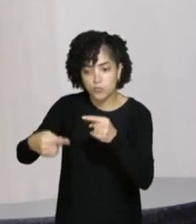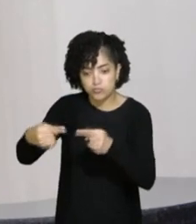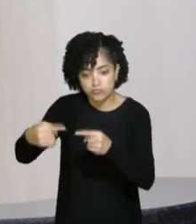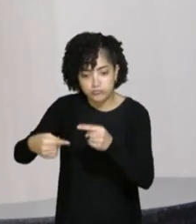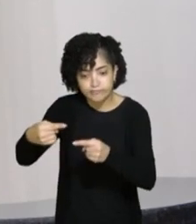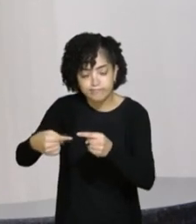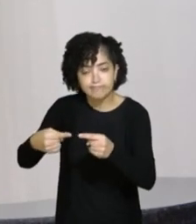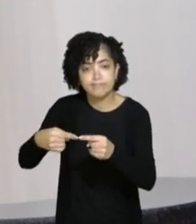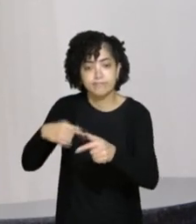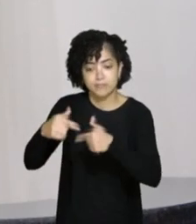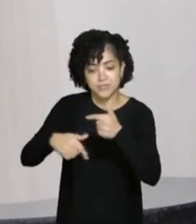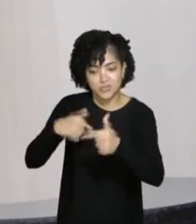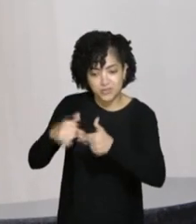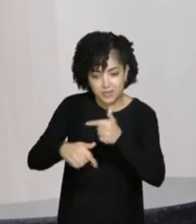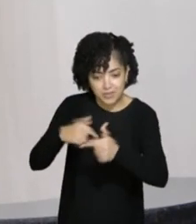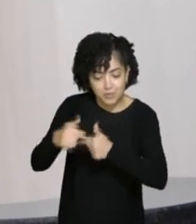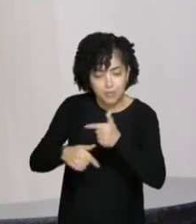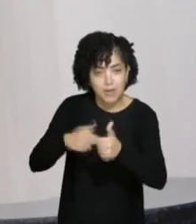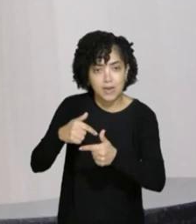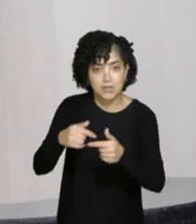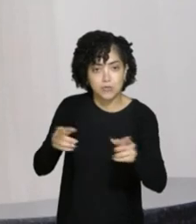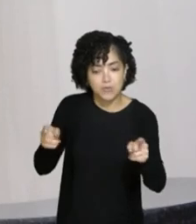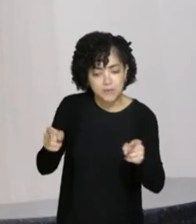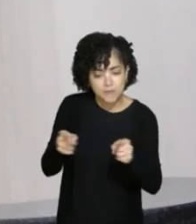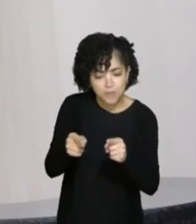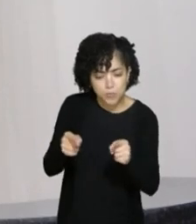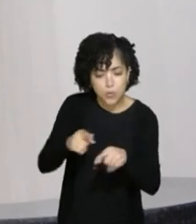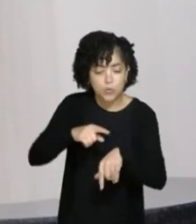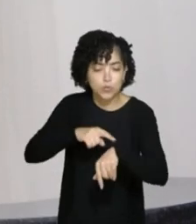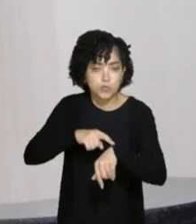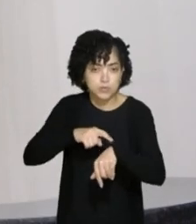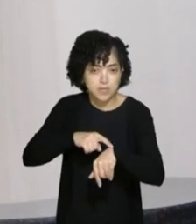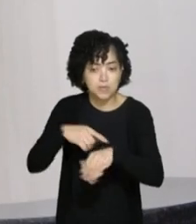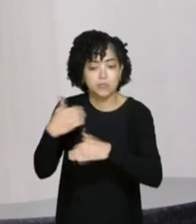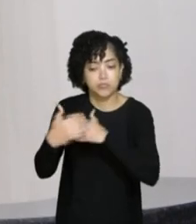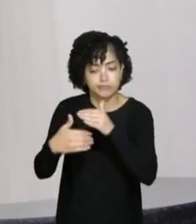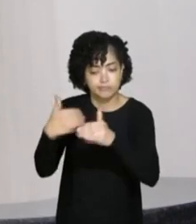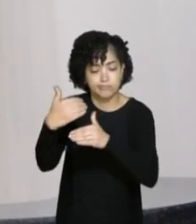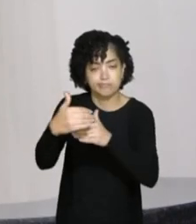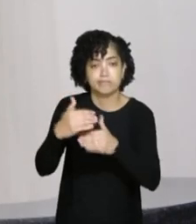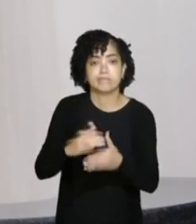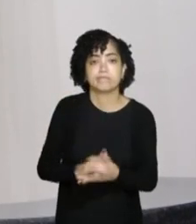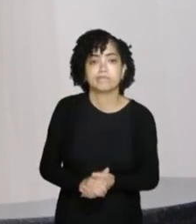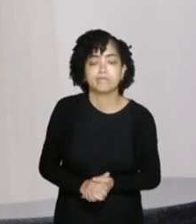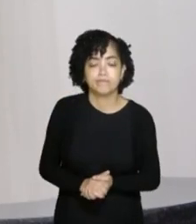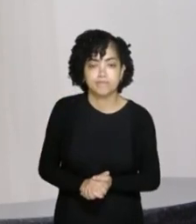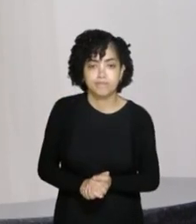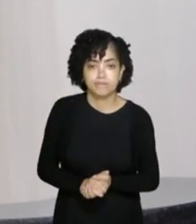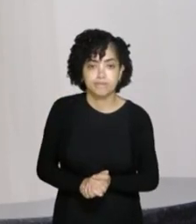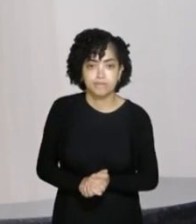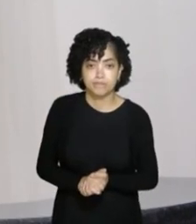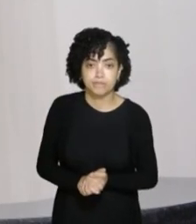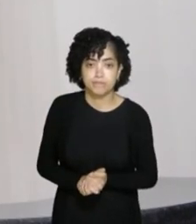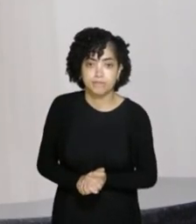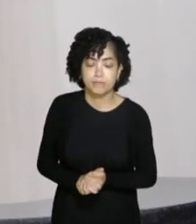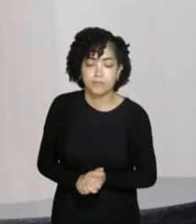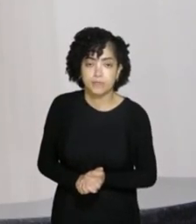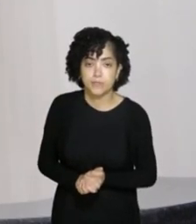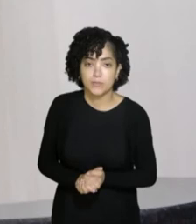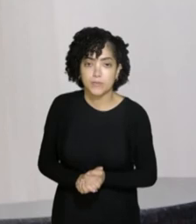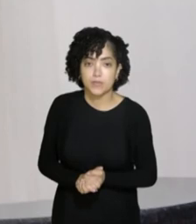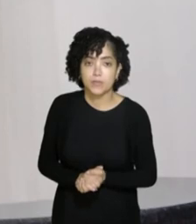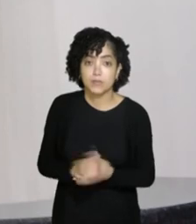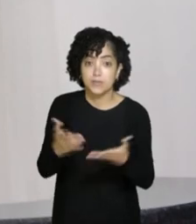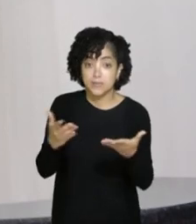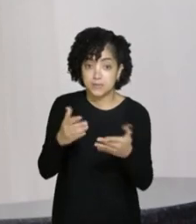nós possamos, em pouco tempo, em pouco estágio, avançar nesse sentido. E, evidentemente, transmito